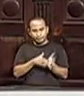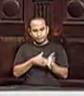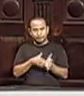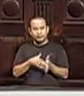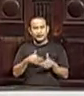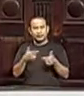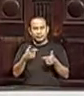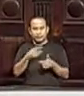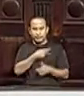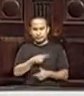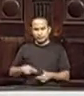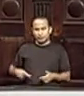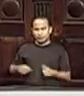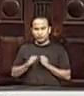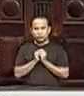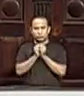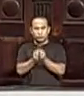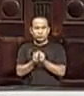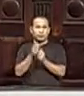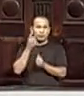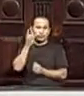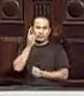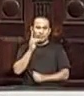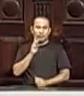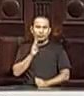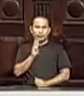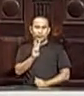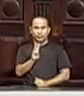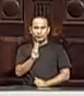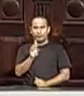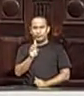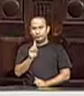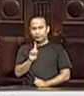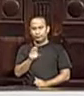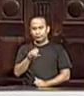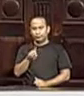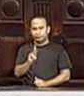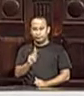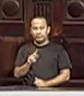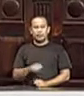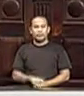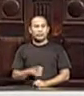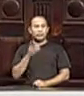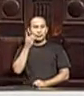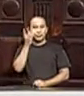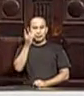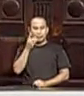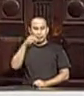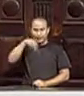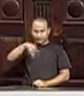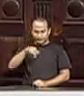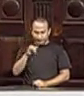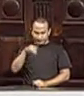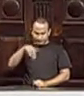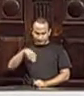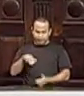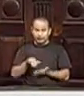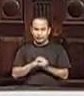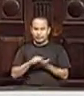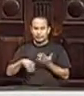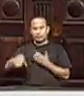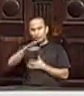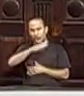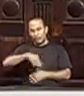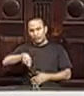presidir, acompanhado do deputado Valdec Carneiro, vice-presidente, deputado Carlos Mink,